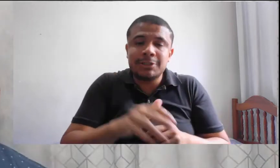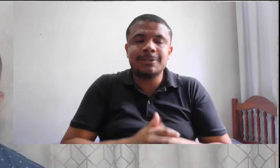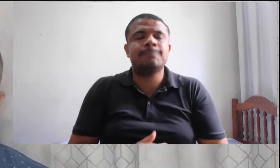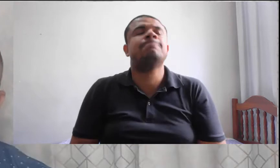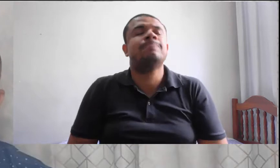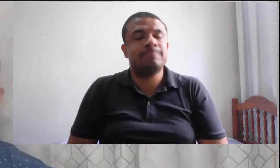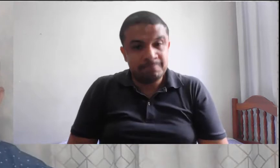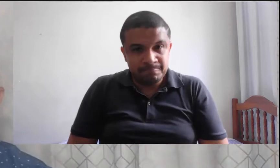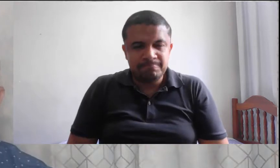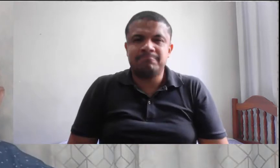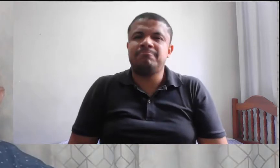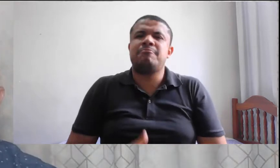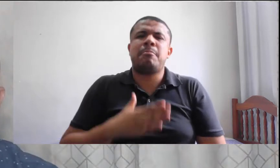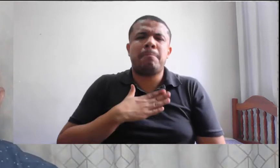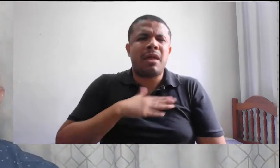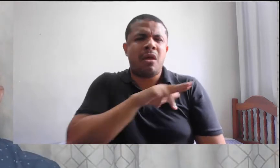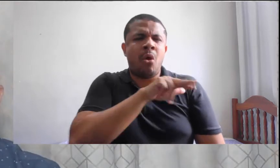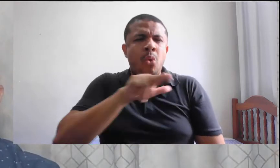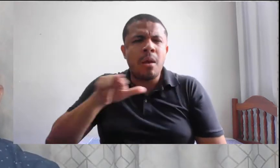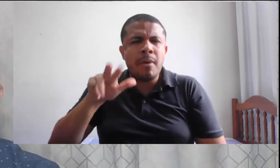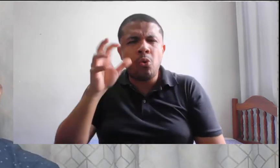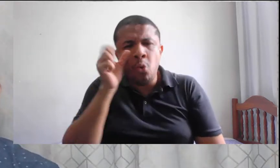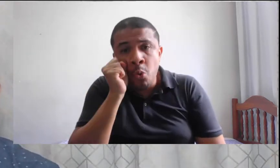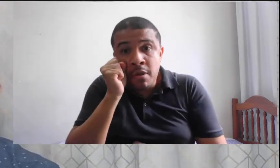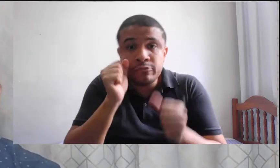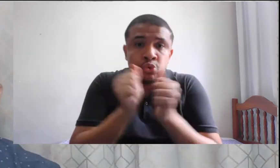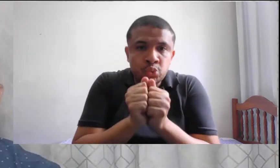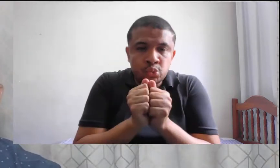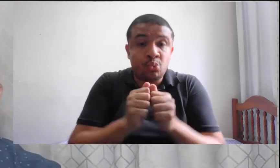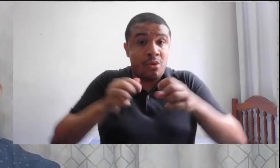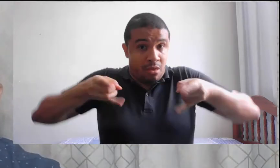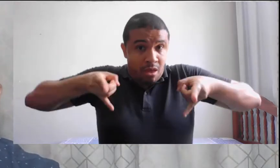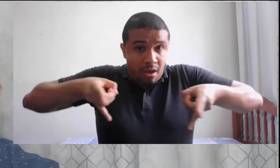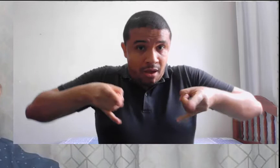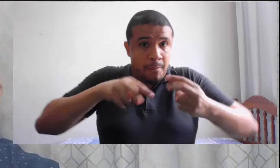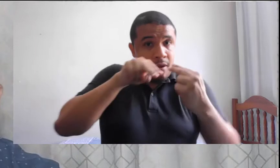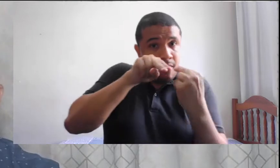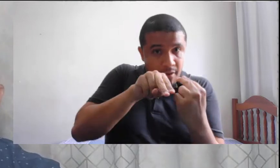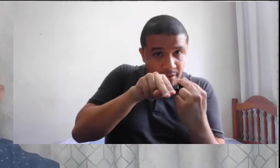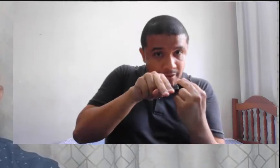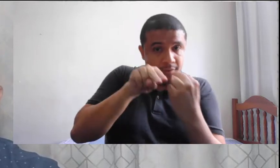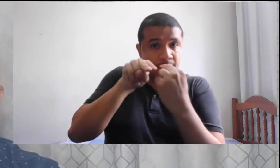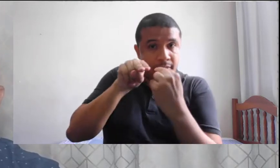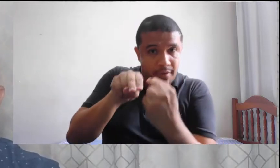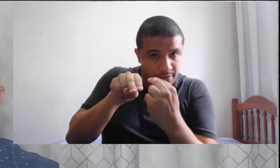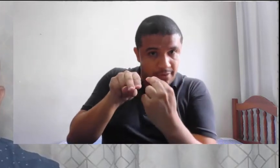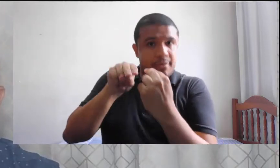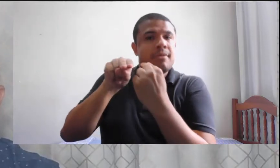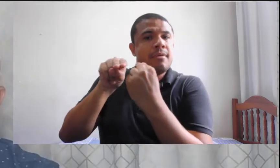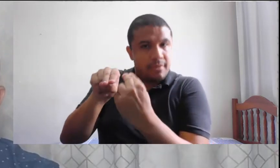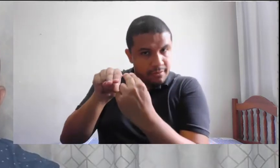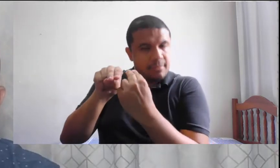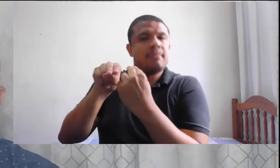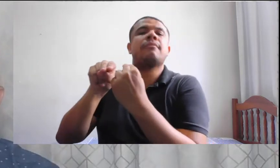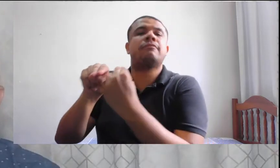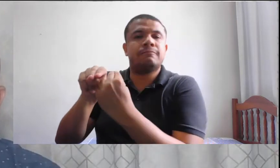E meus irmãos e eu dormíamos juntos. Um virado para baixo, um com a cabeça para cima, um com a